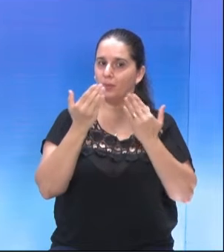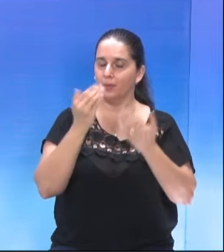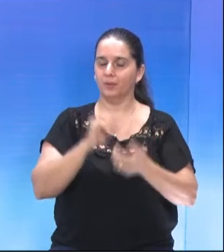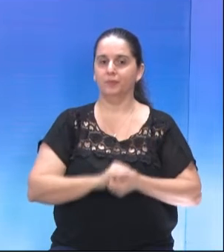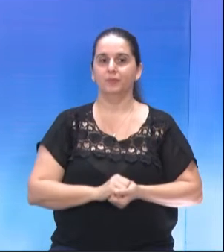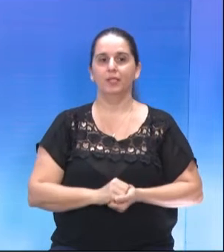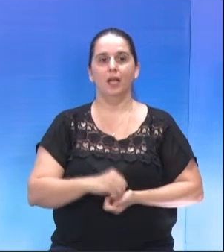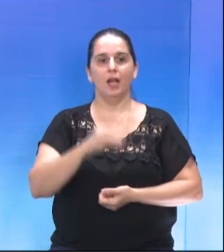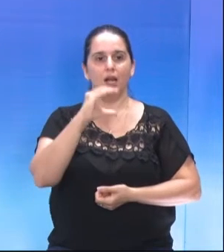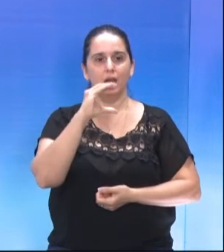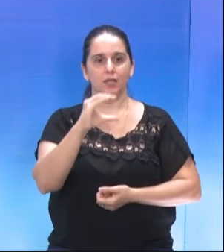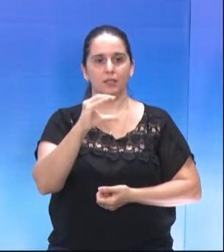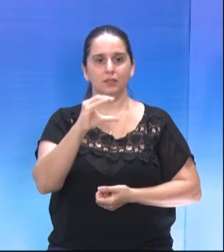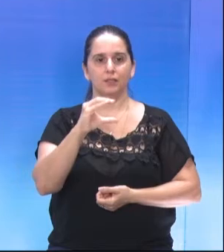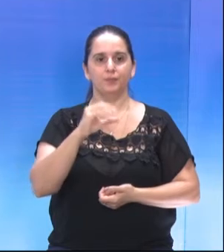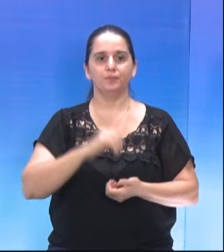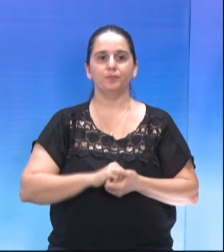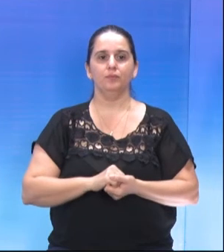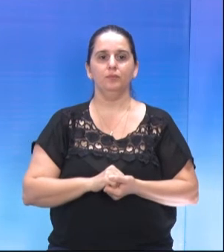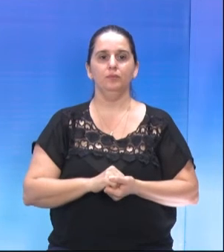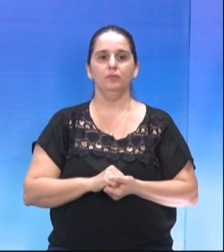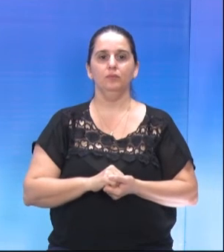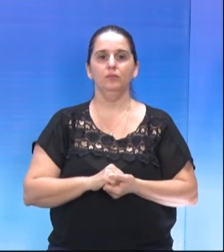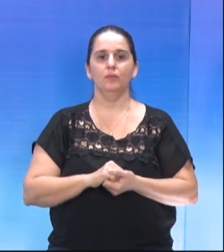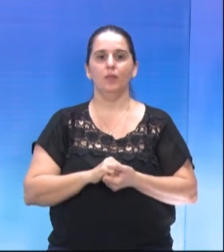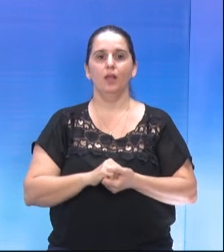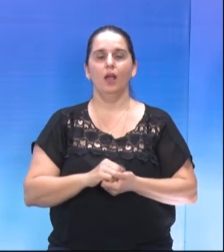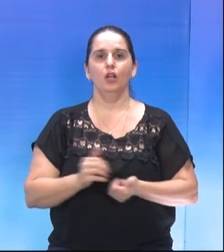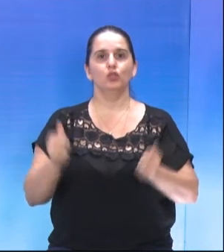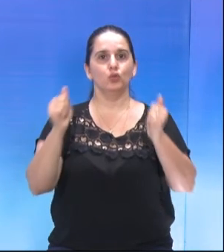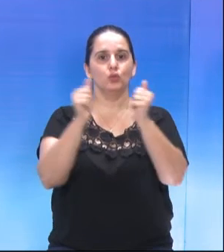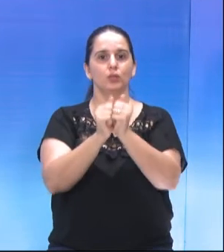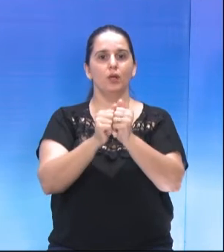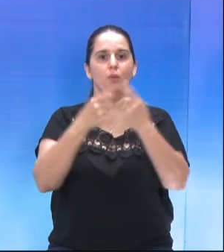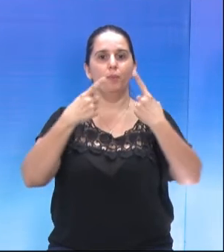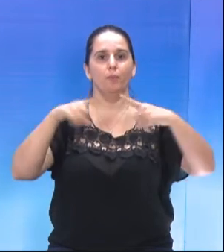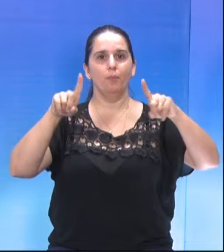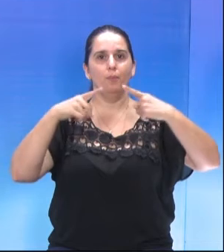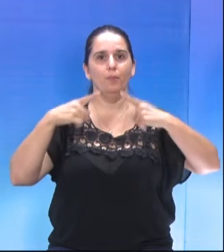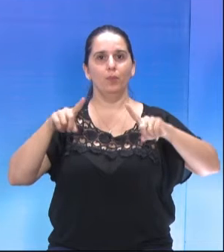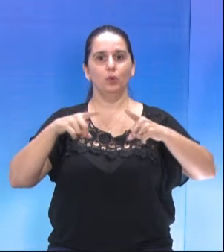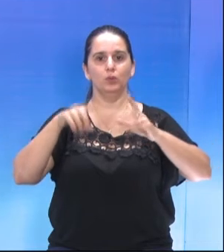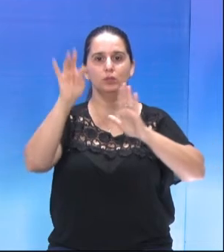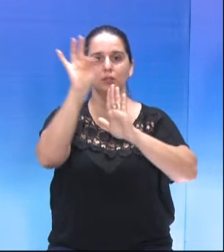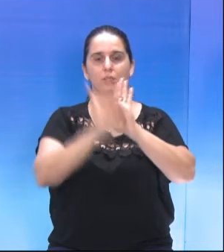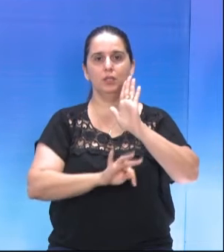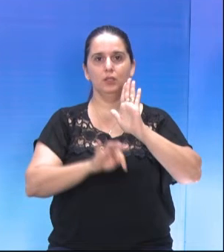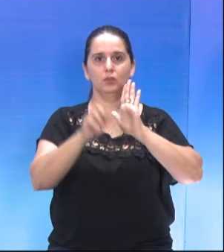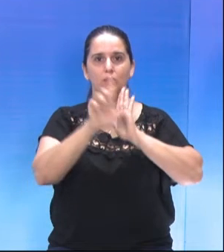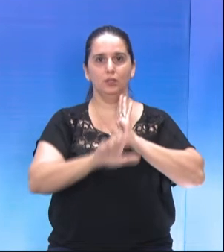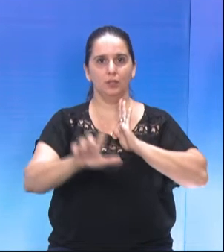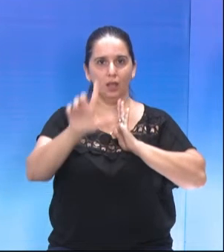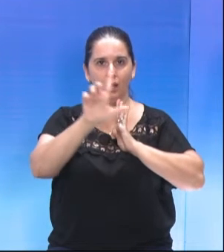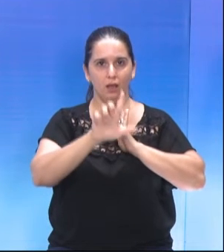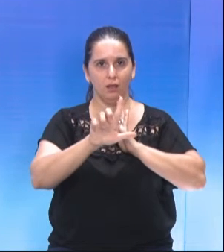Ainda não concluímos. Na letra C já diz o seguinte, que é a sobreposição entre música e texto